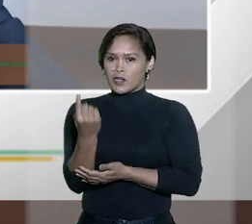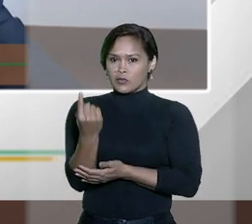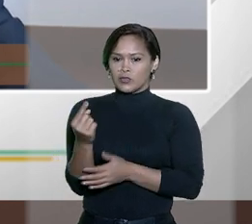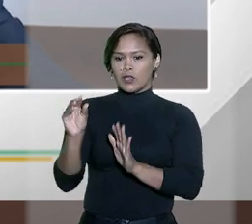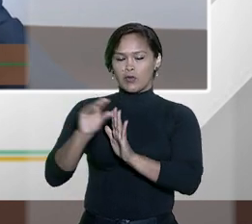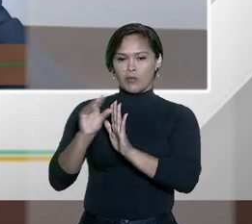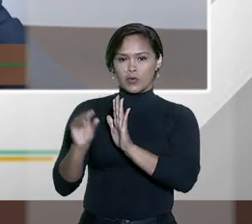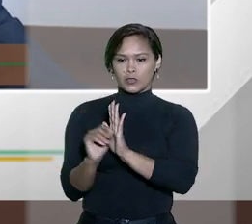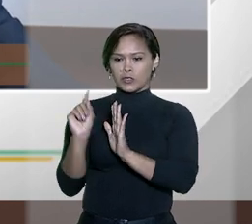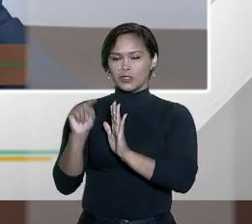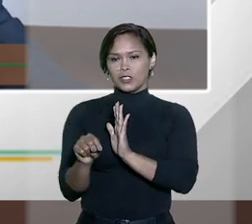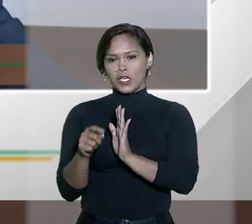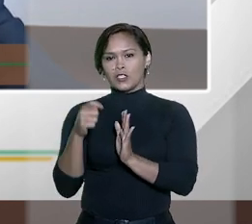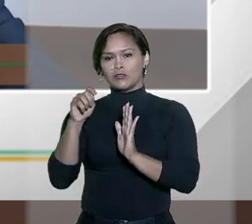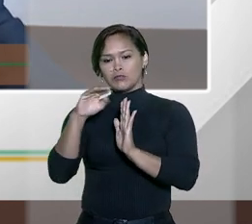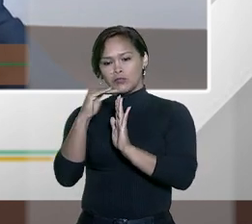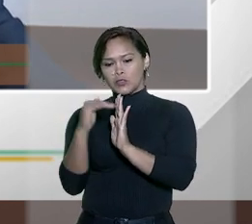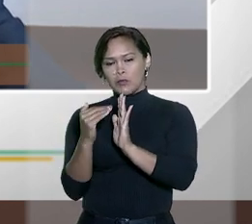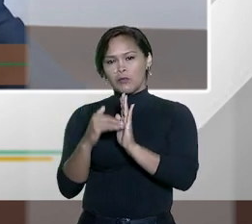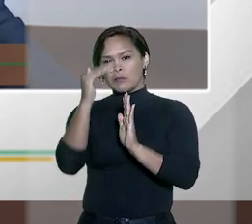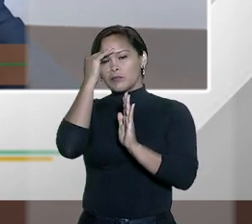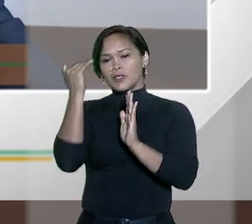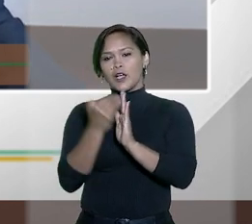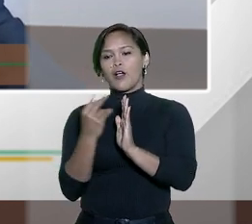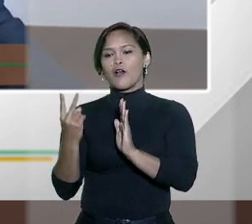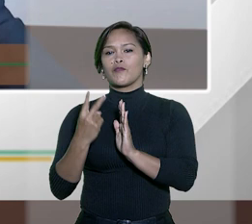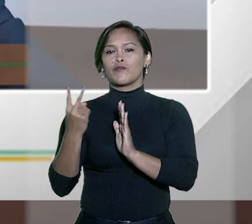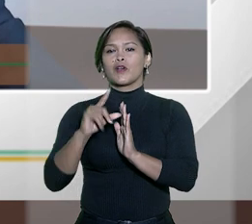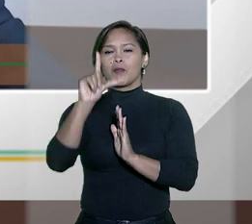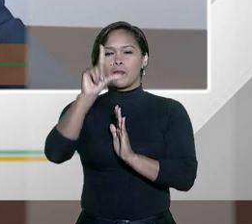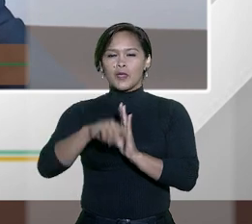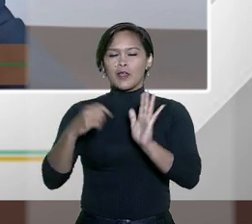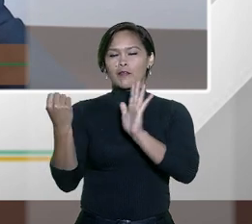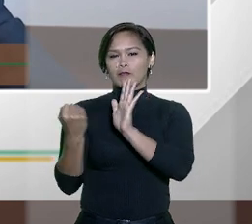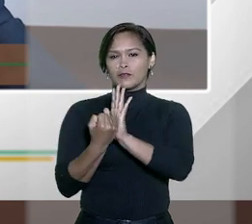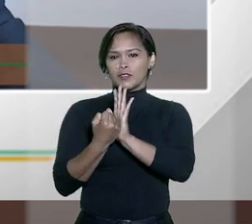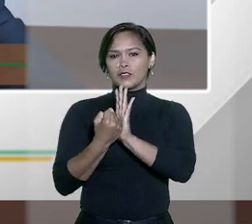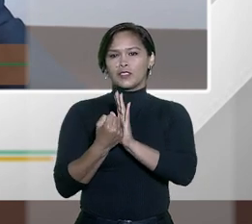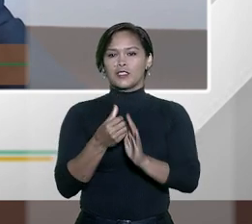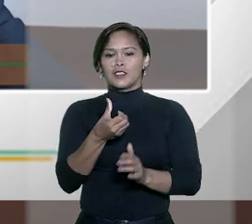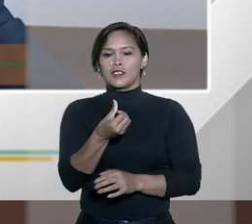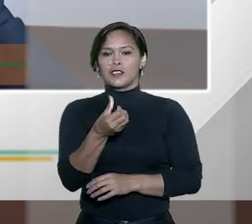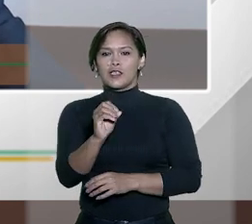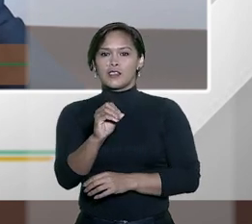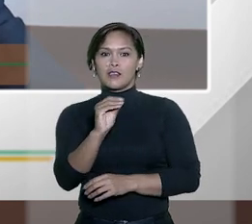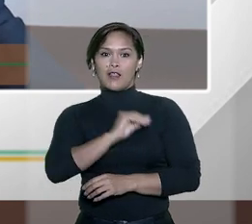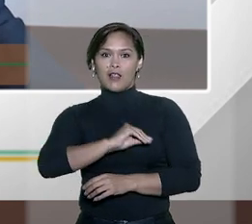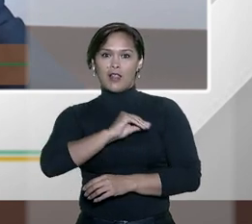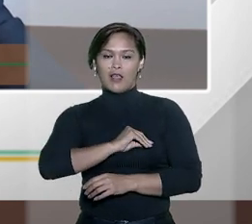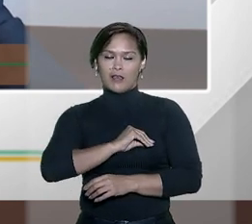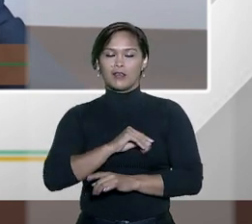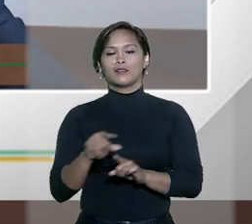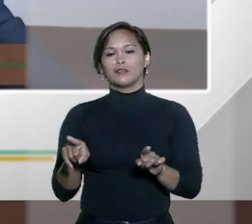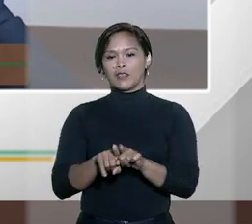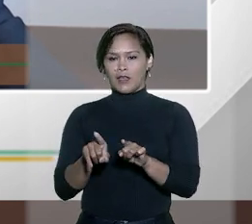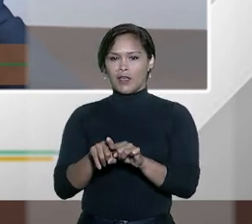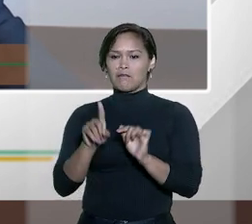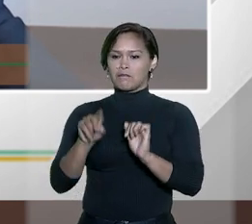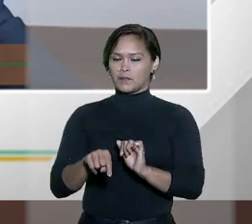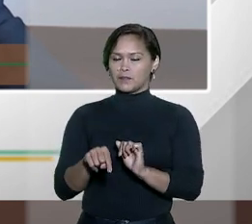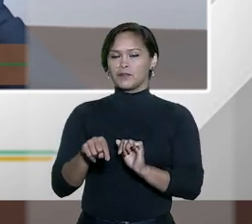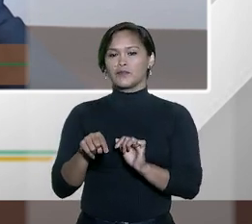um modelo aí de obrigações de pequeno valor fixada em 60 salários mínimos, enfim, que